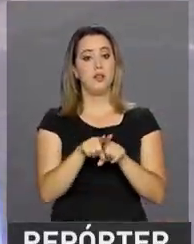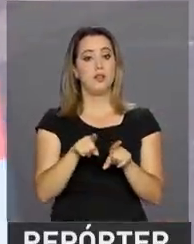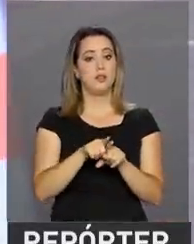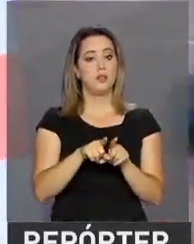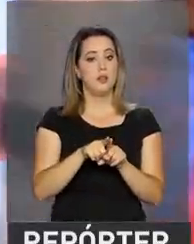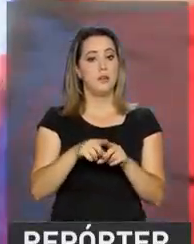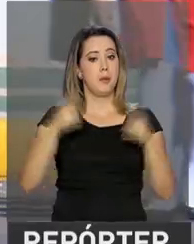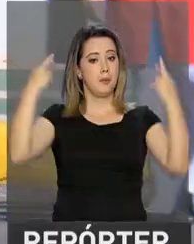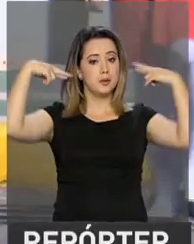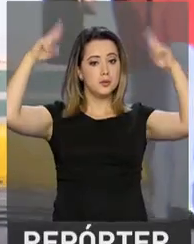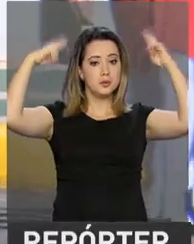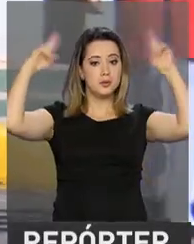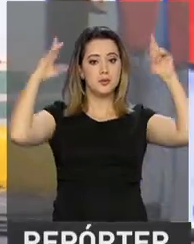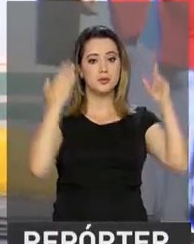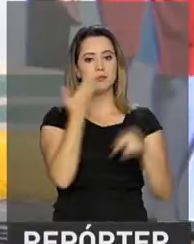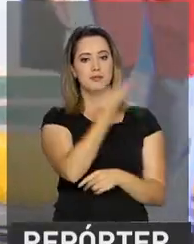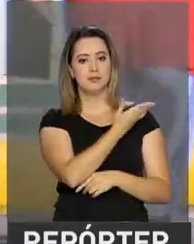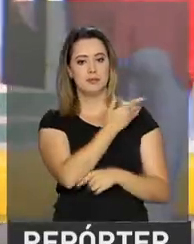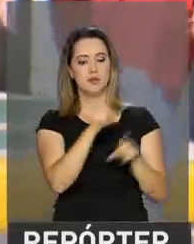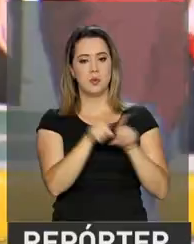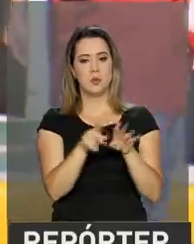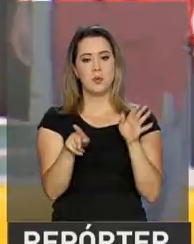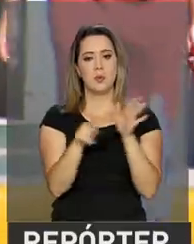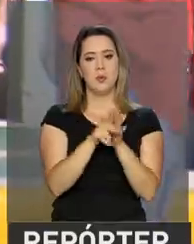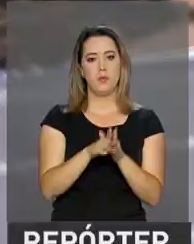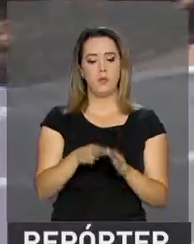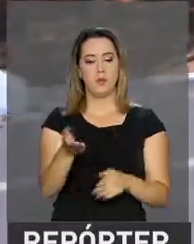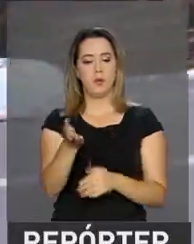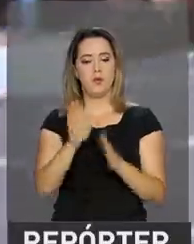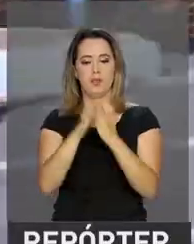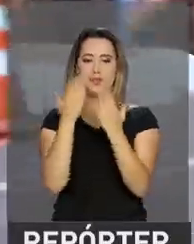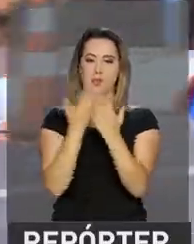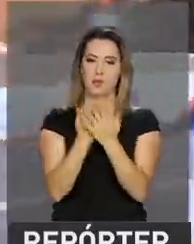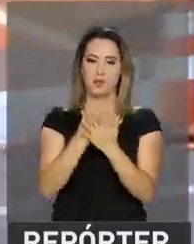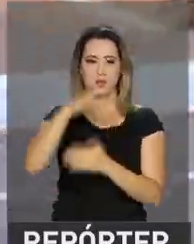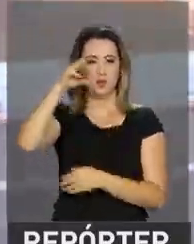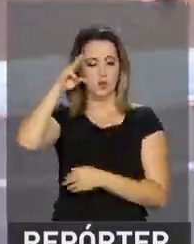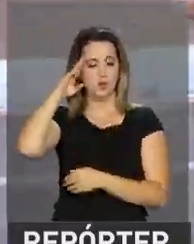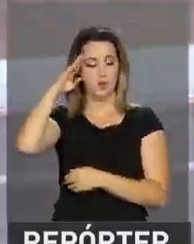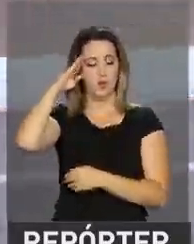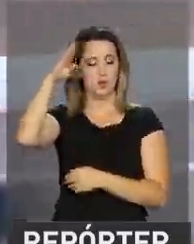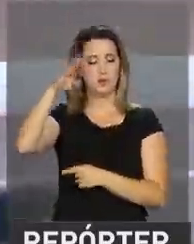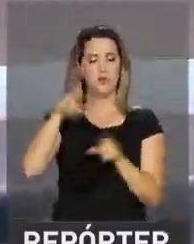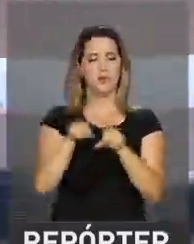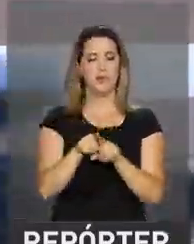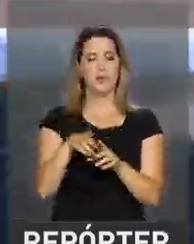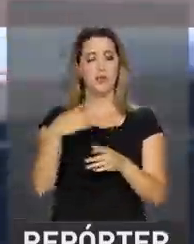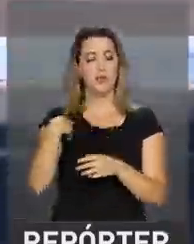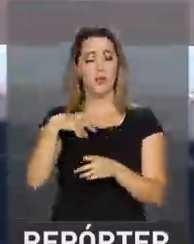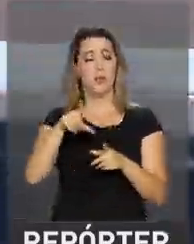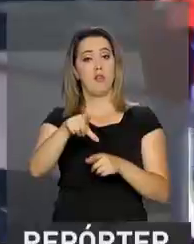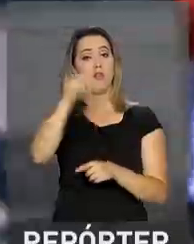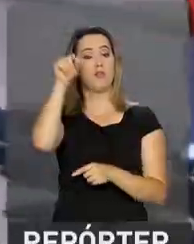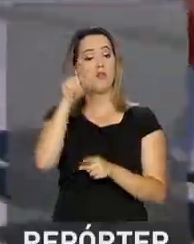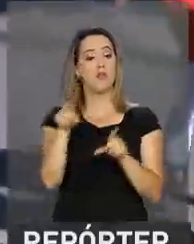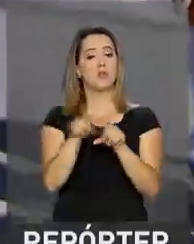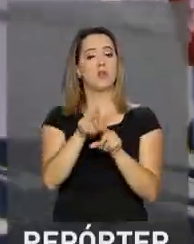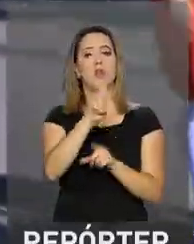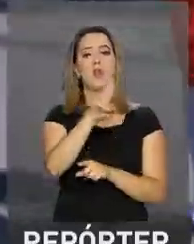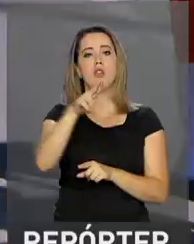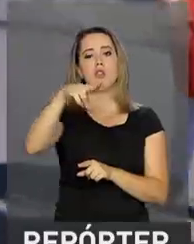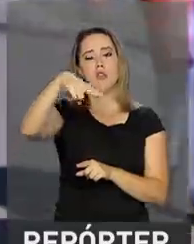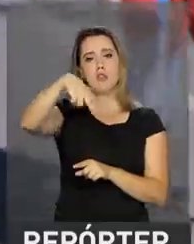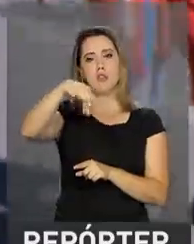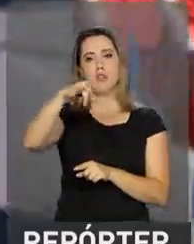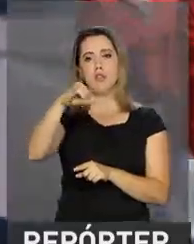ovelha Nicodemos, mascote do Colégio Militar de Brasília. Este nome foi escolhido em homenagem ao coronel Nicodemos, que promoveu